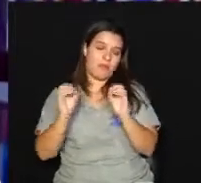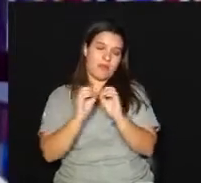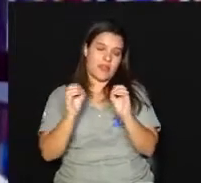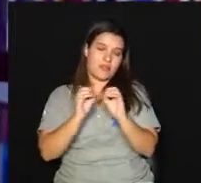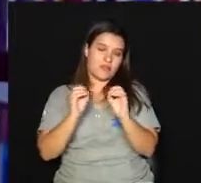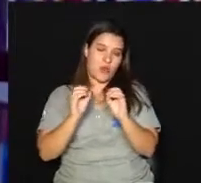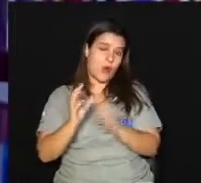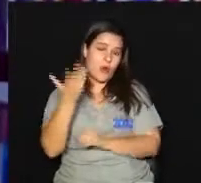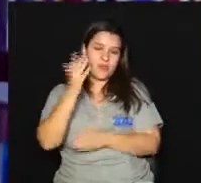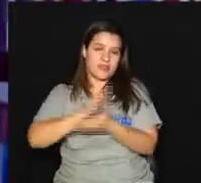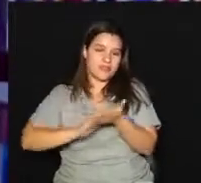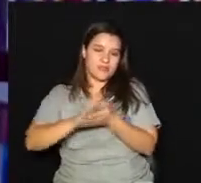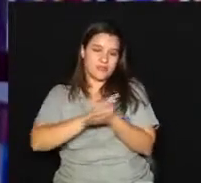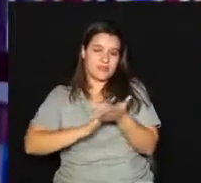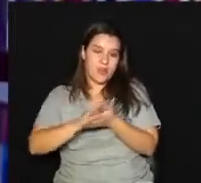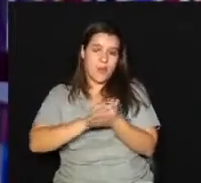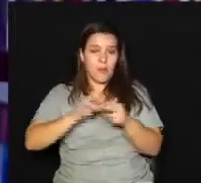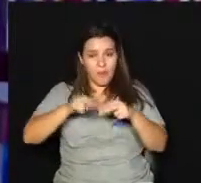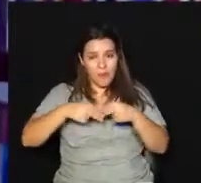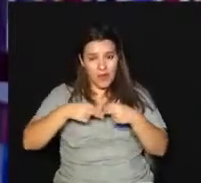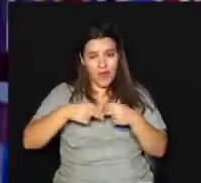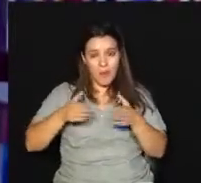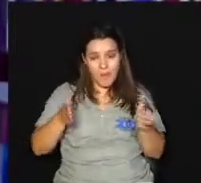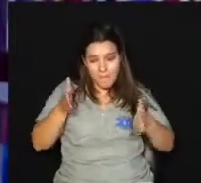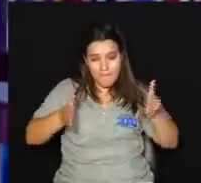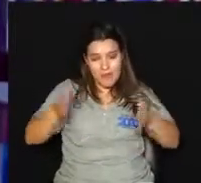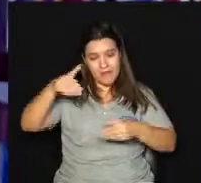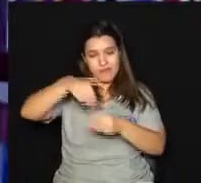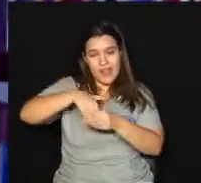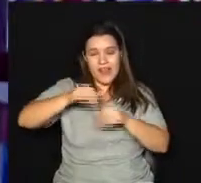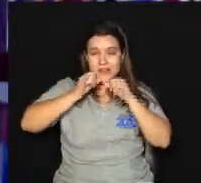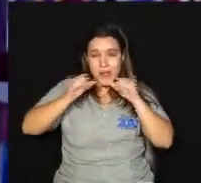problema, sem nenhum tipo de transtorno.